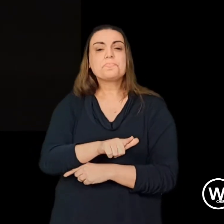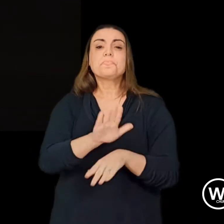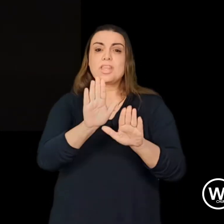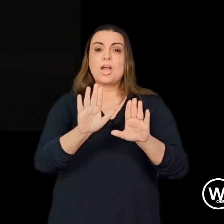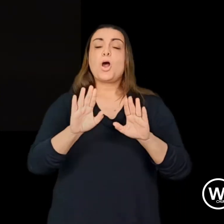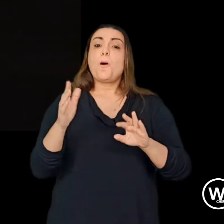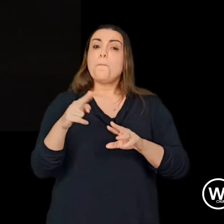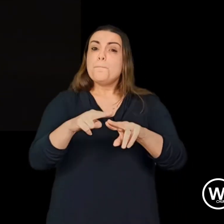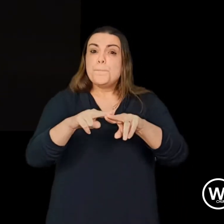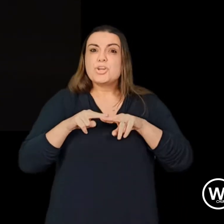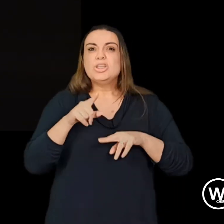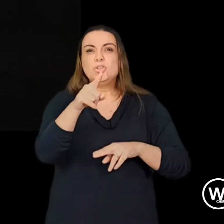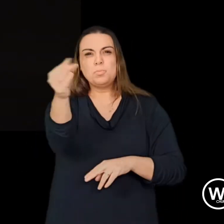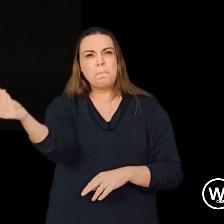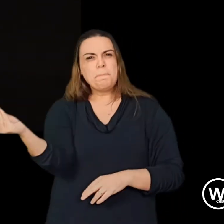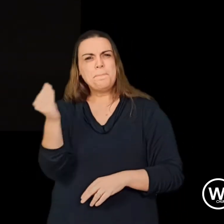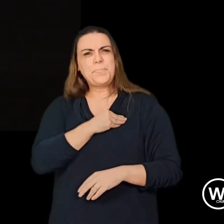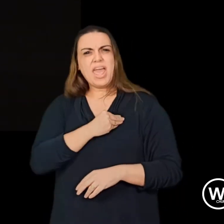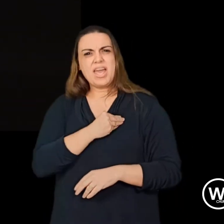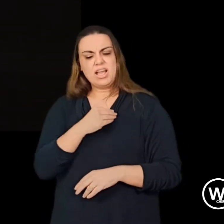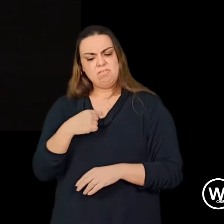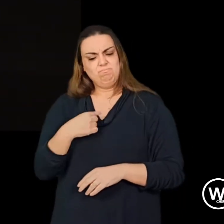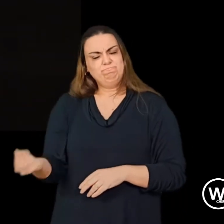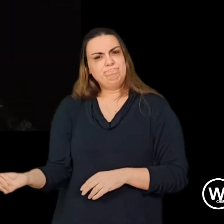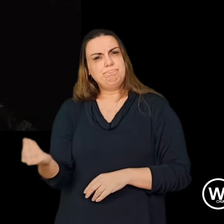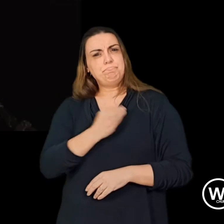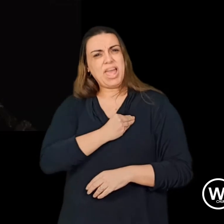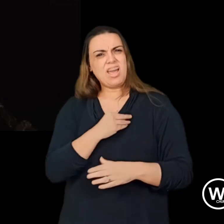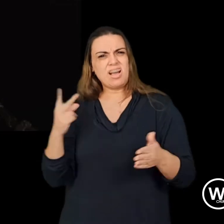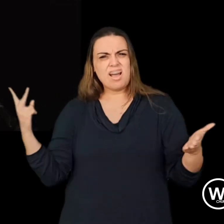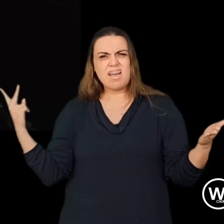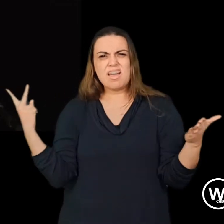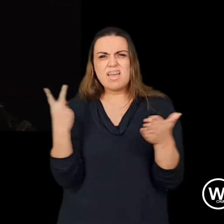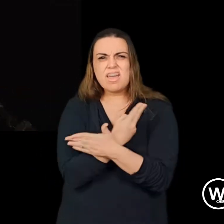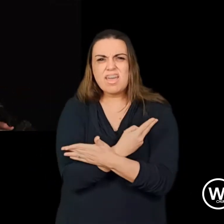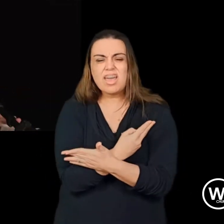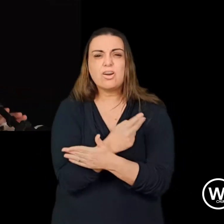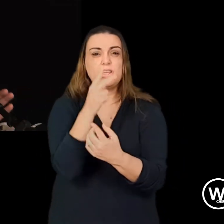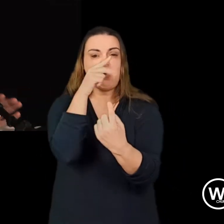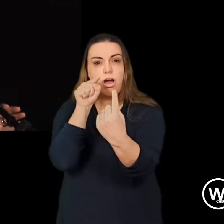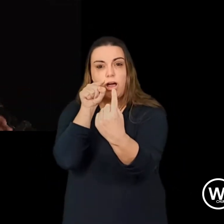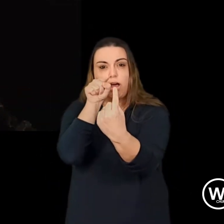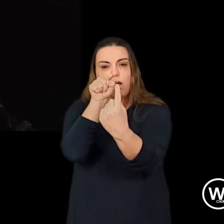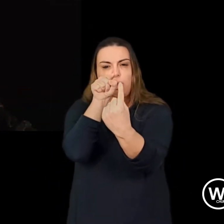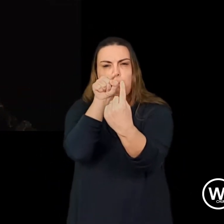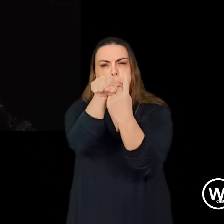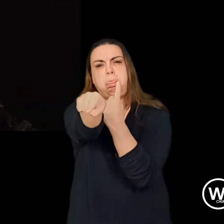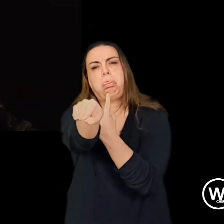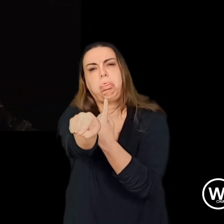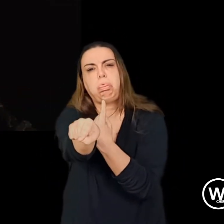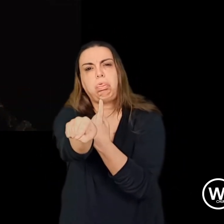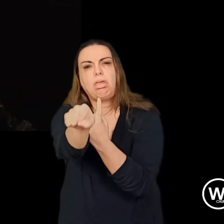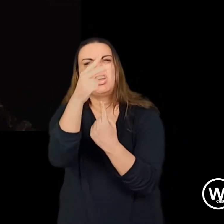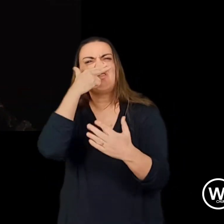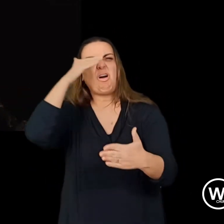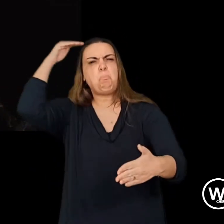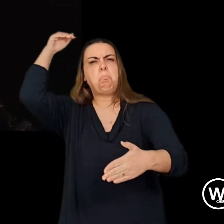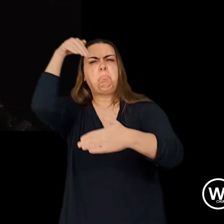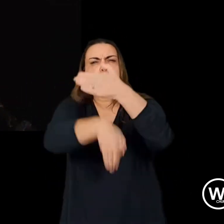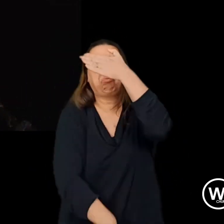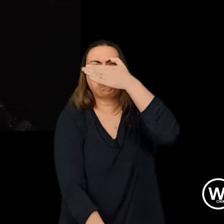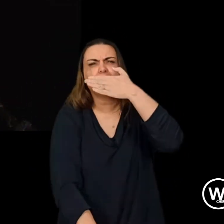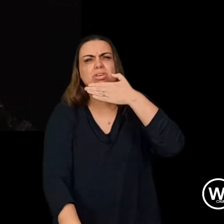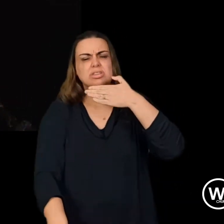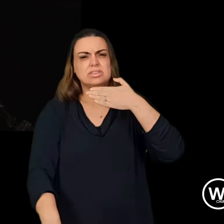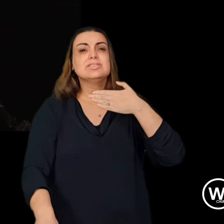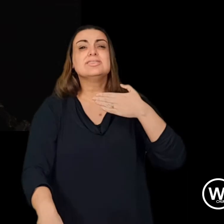quando você peca, quando nós pecamos, nós erramos, quando nós erramos esse alvo, gera